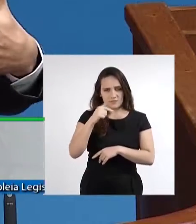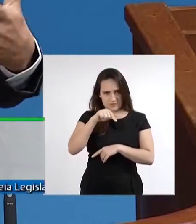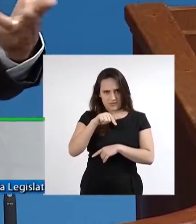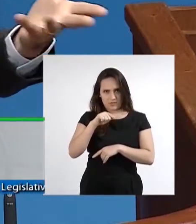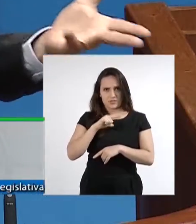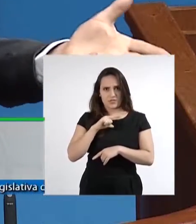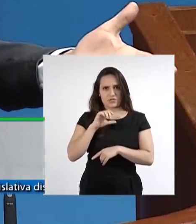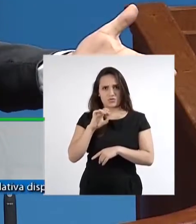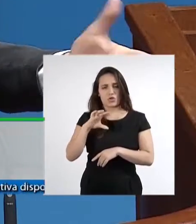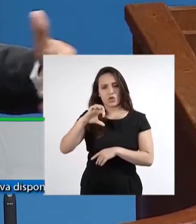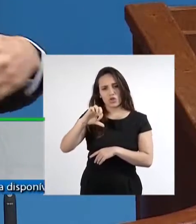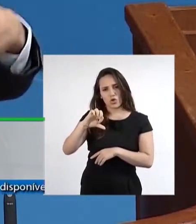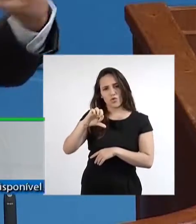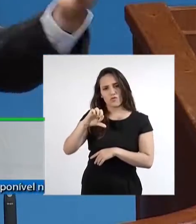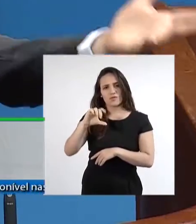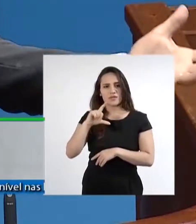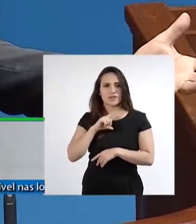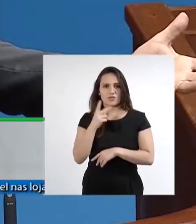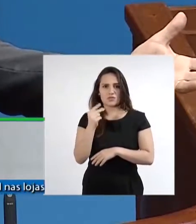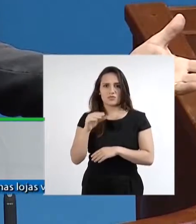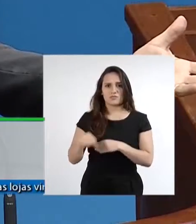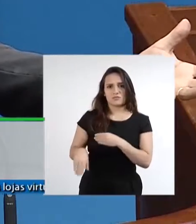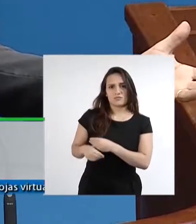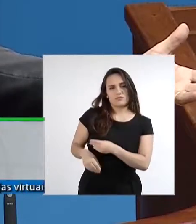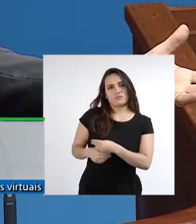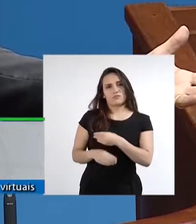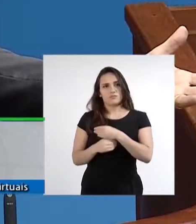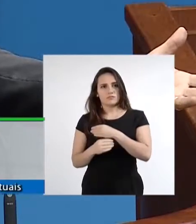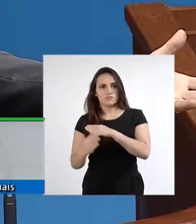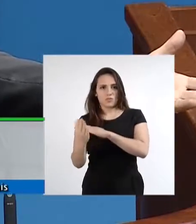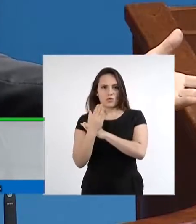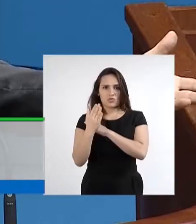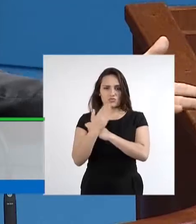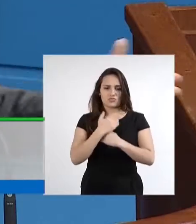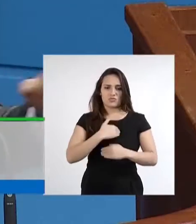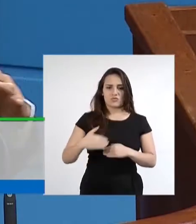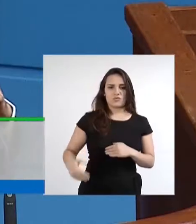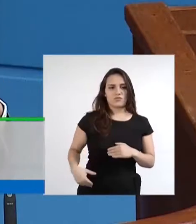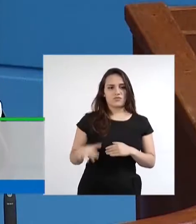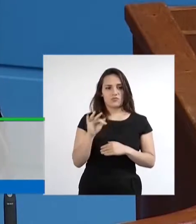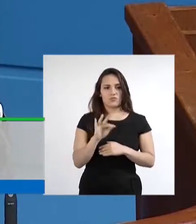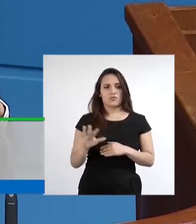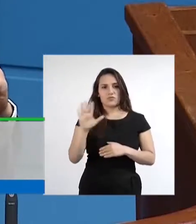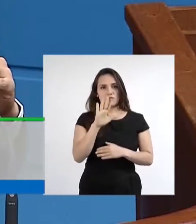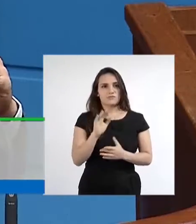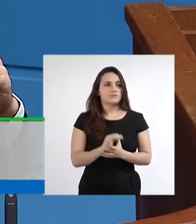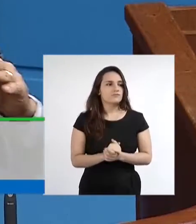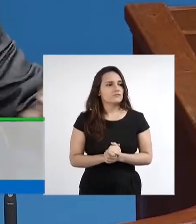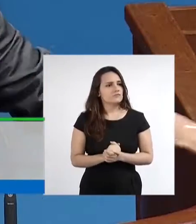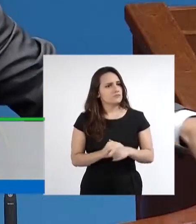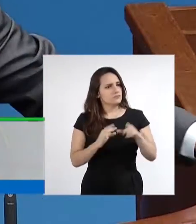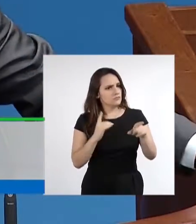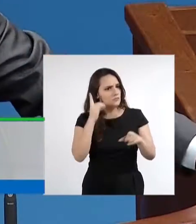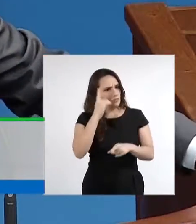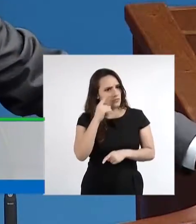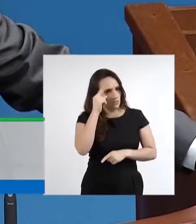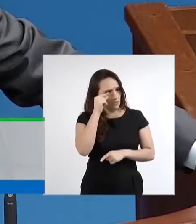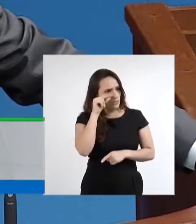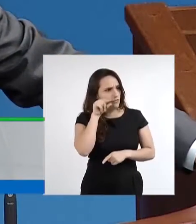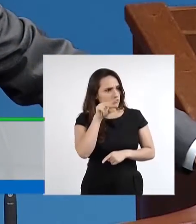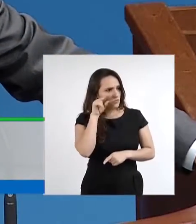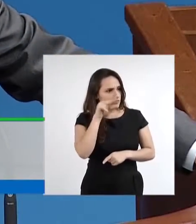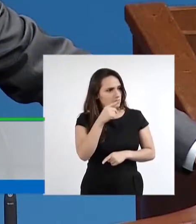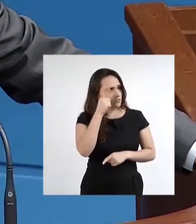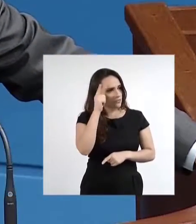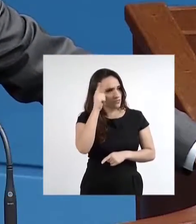a complementação do governo federal. Deputado Gerson Claro, que esteve conosco no evento antes de